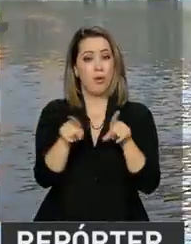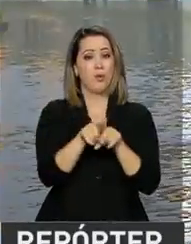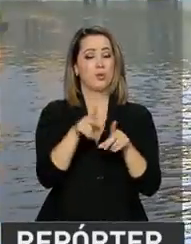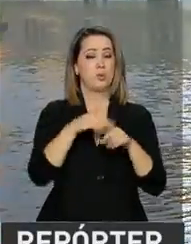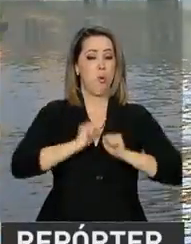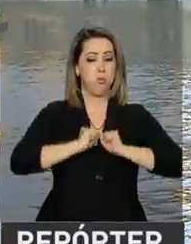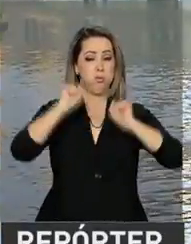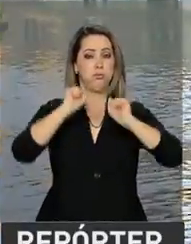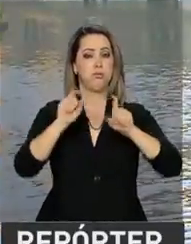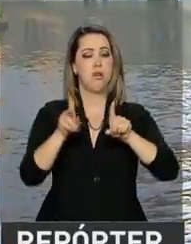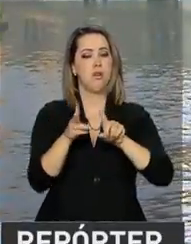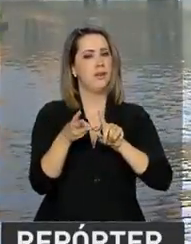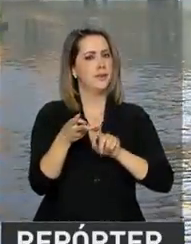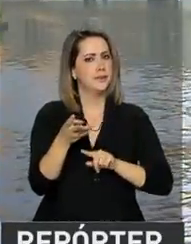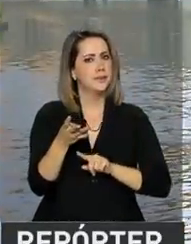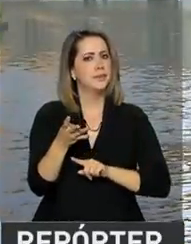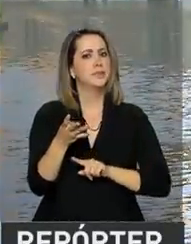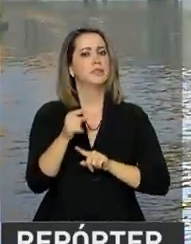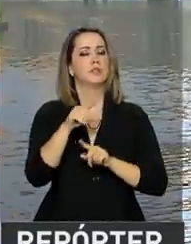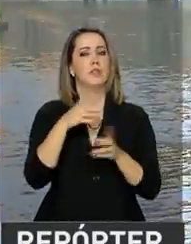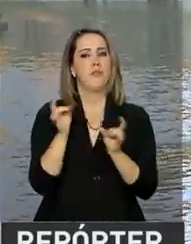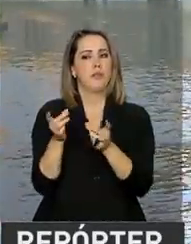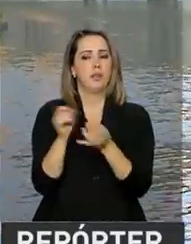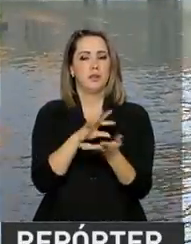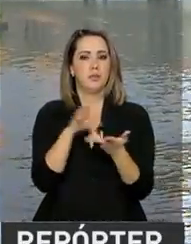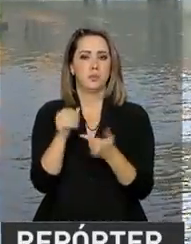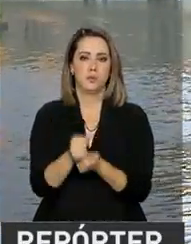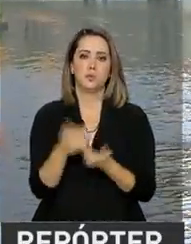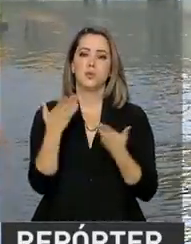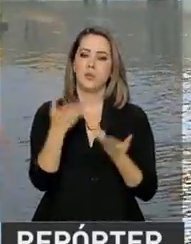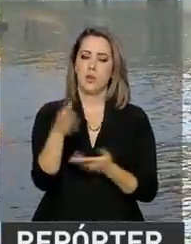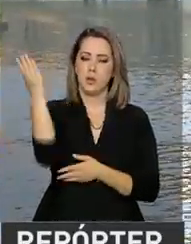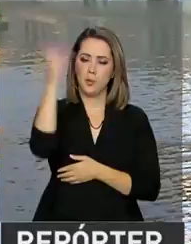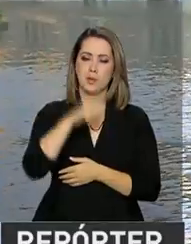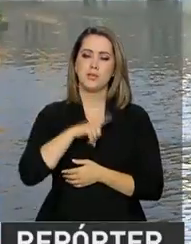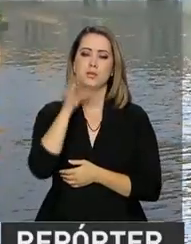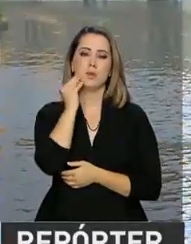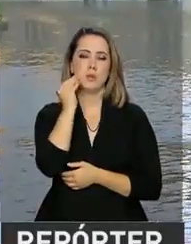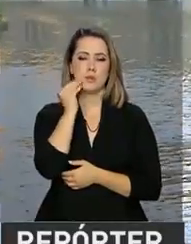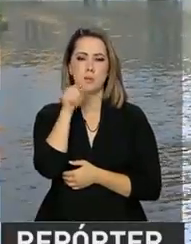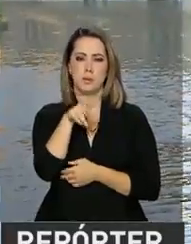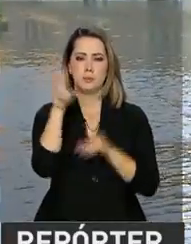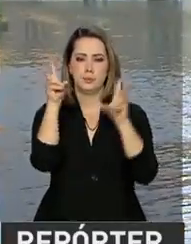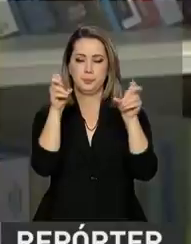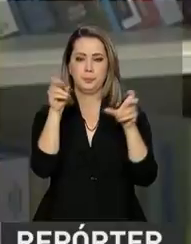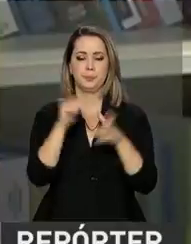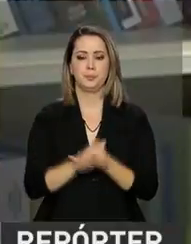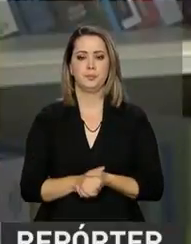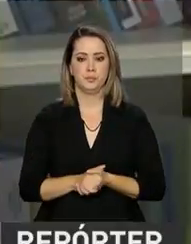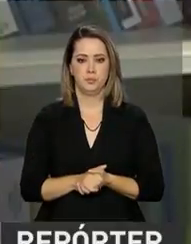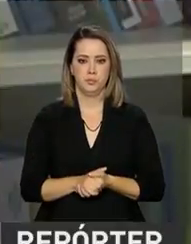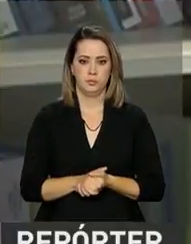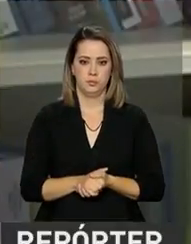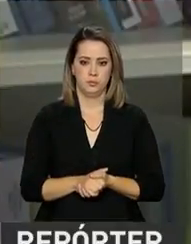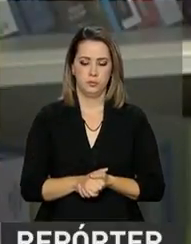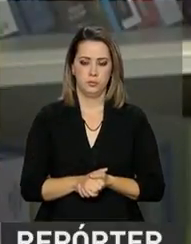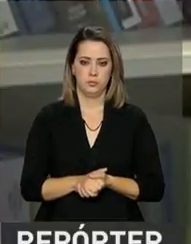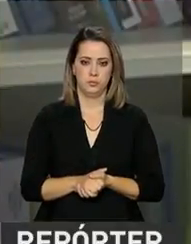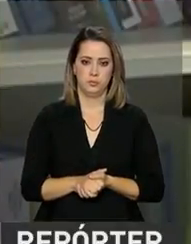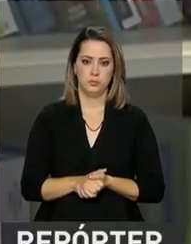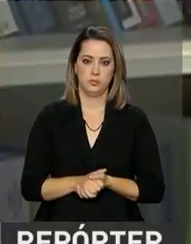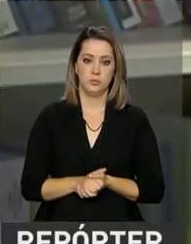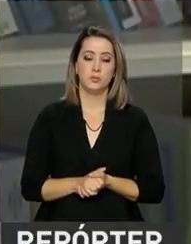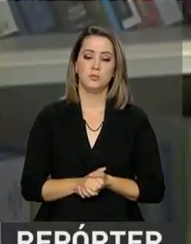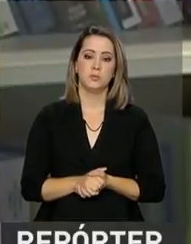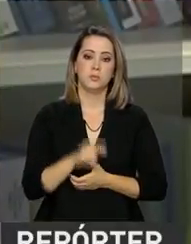internacional o brasil deve levar a experiência que teve no tratamento destes assuntos o brasil pode colaborar com todos